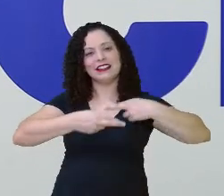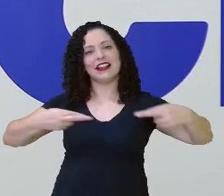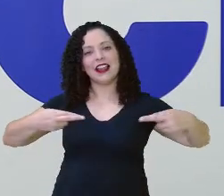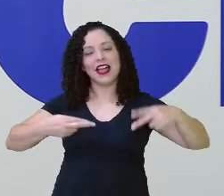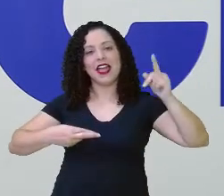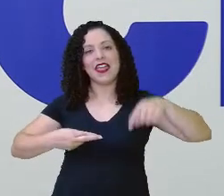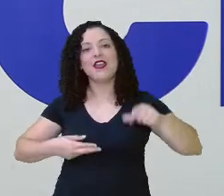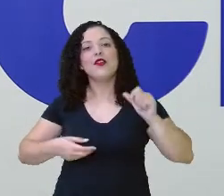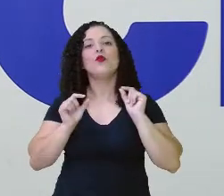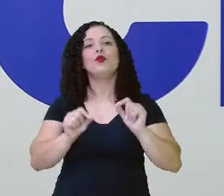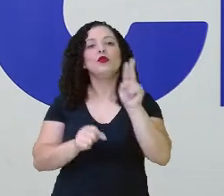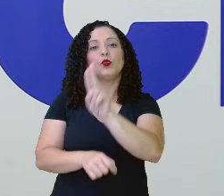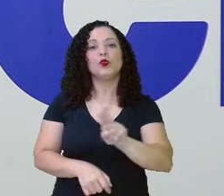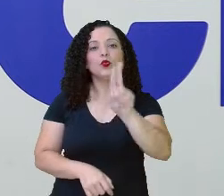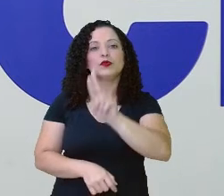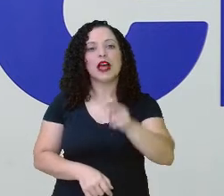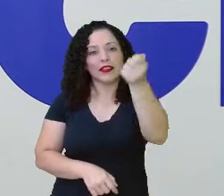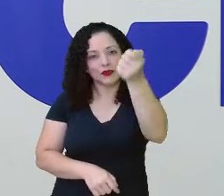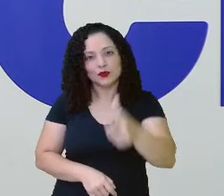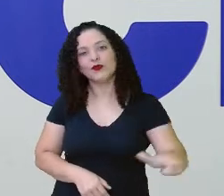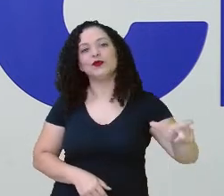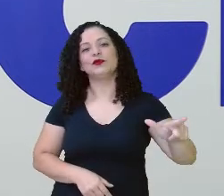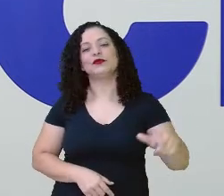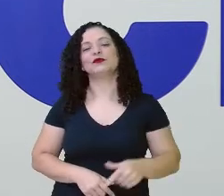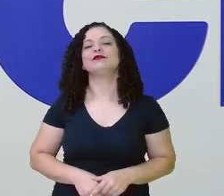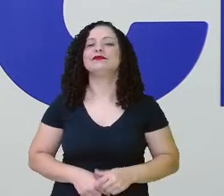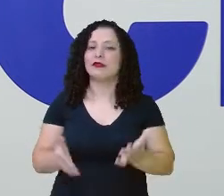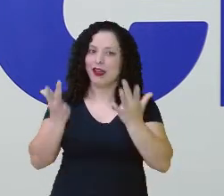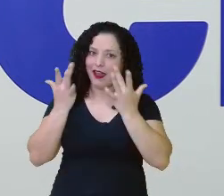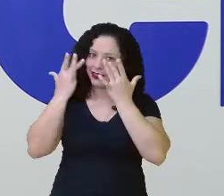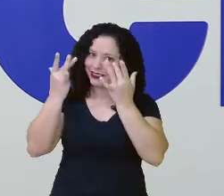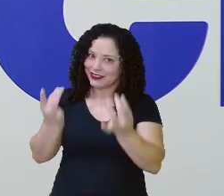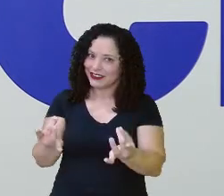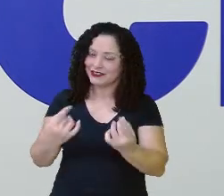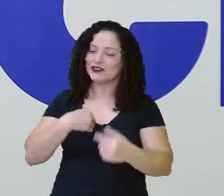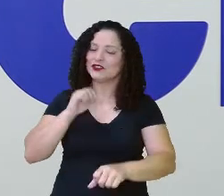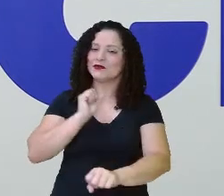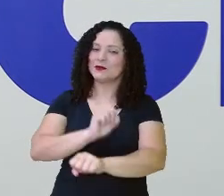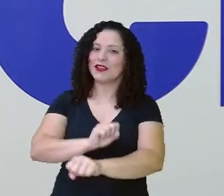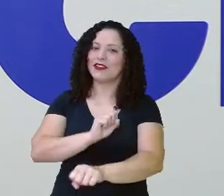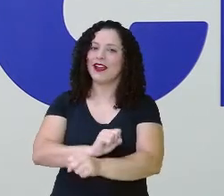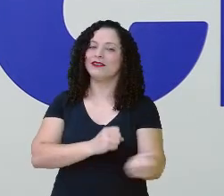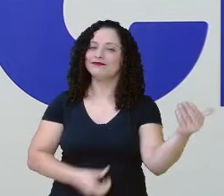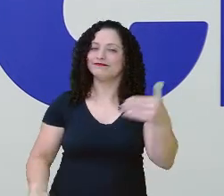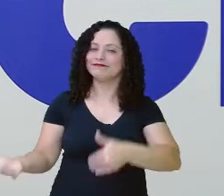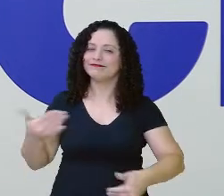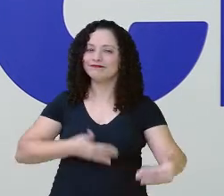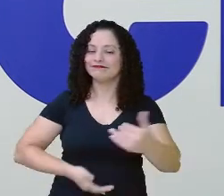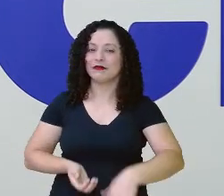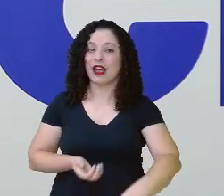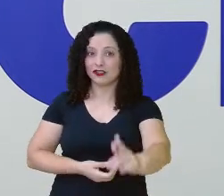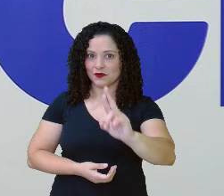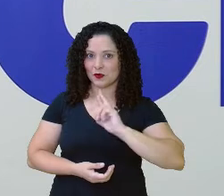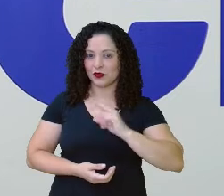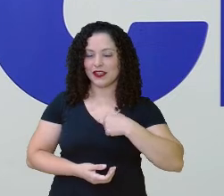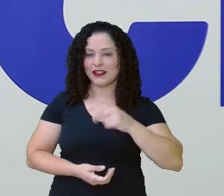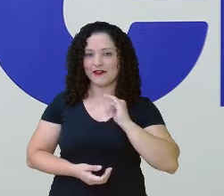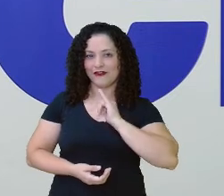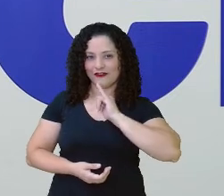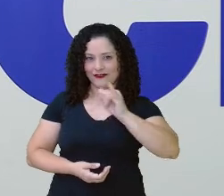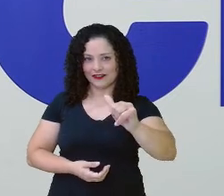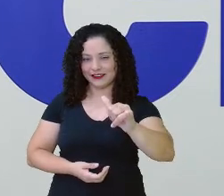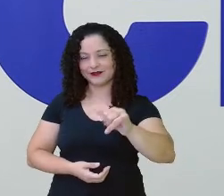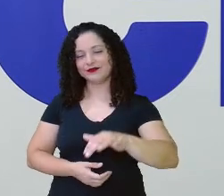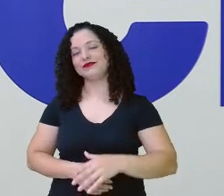é reaproveitar. Eles estão atentos, hein? Vou esperar eles responderem isso daí e assim